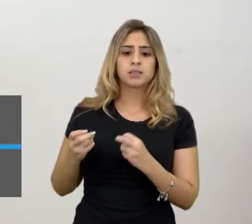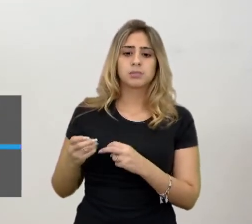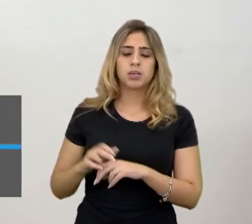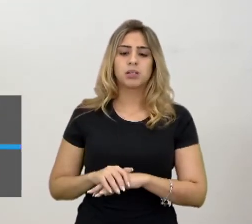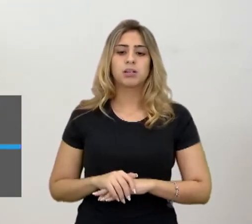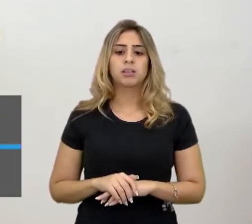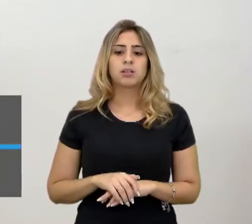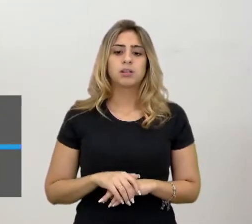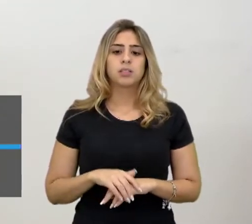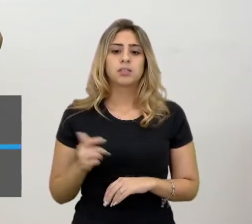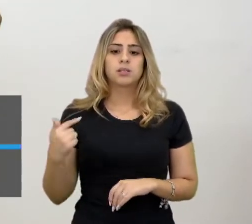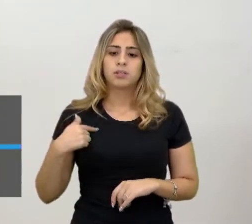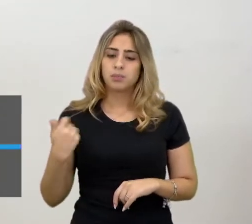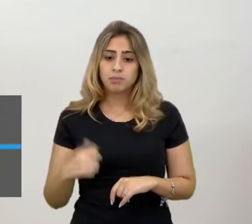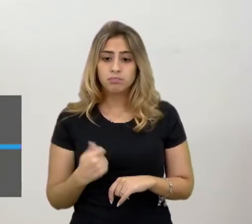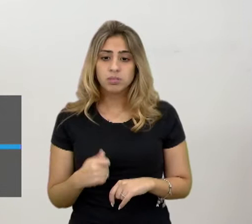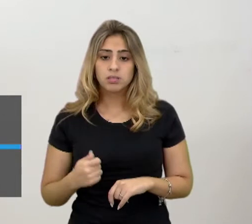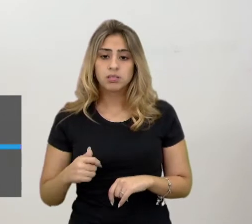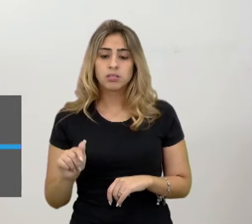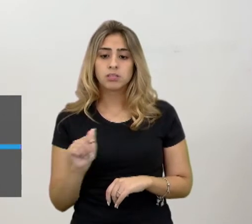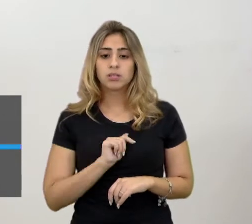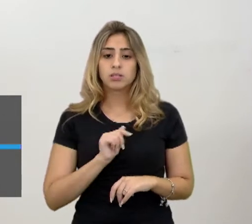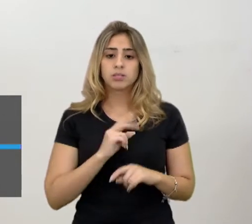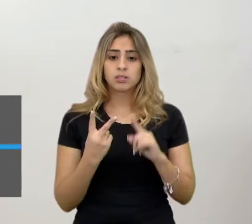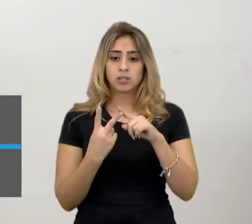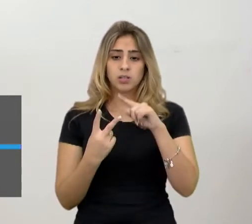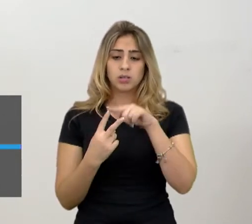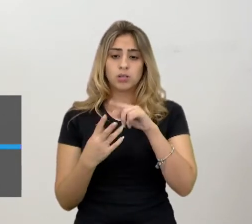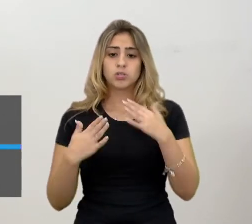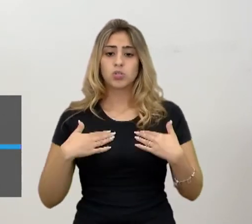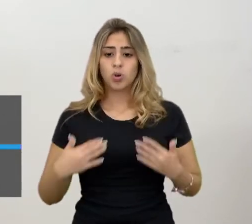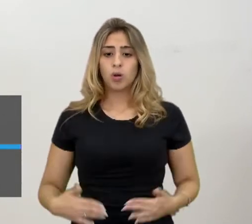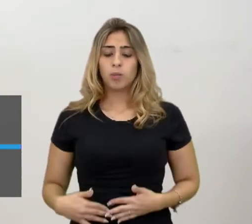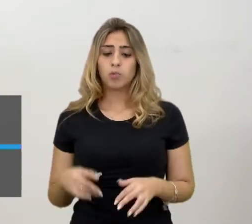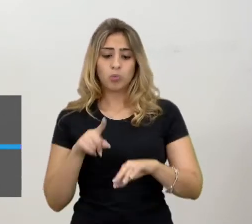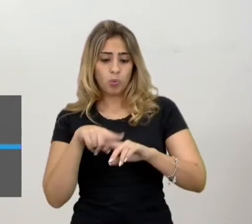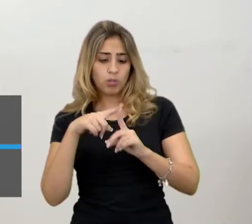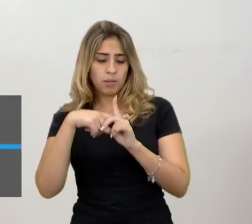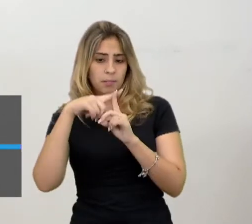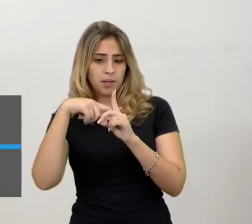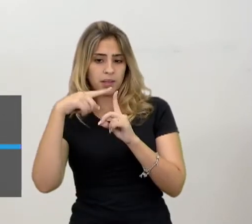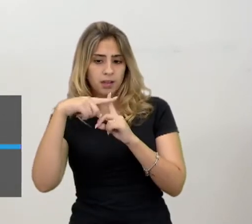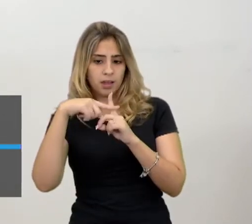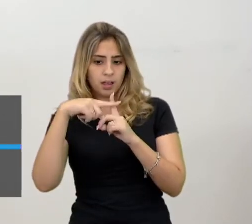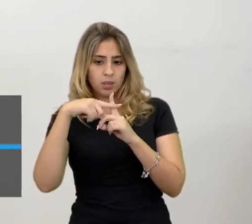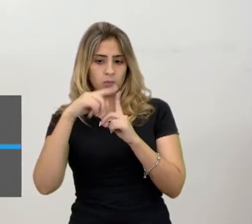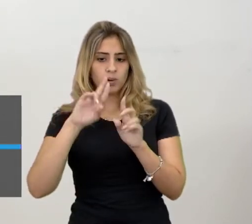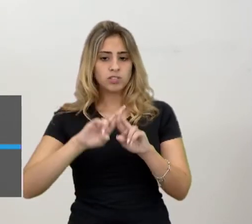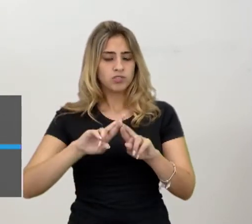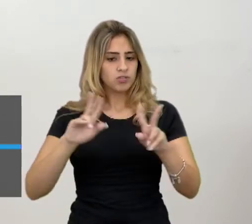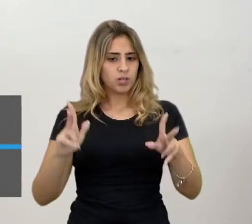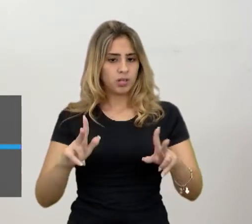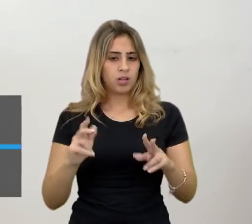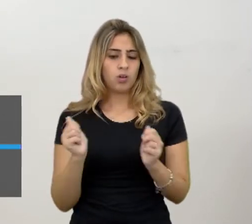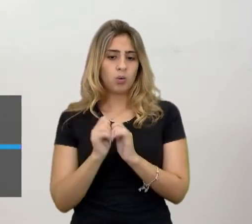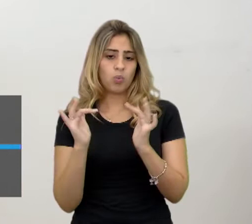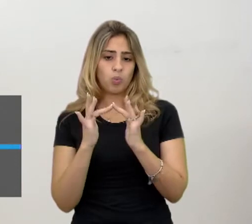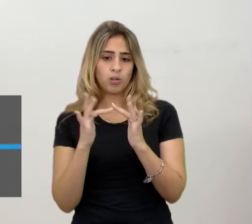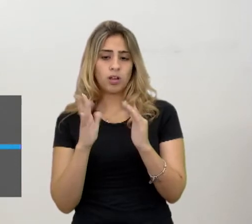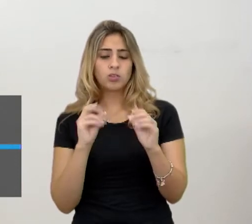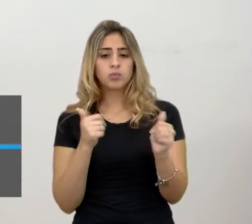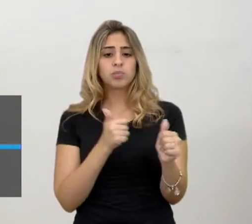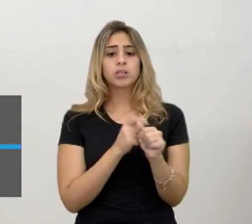Então, primeiro momento, tem que ter dois corpos com temperaturas diferentes, em contato ou próximos. E quem tem